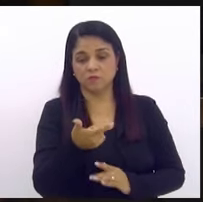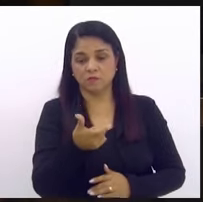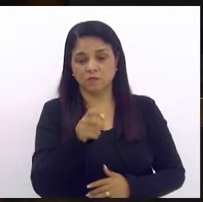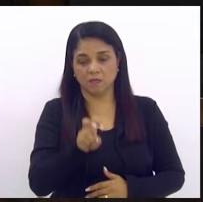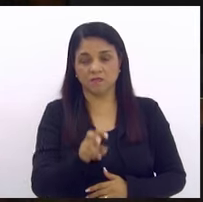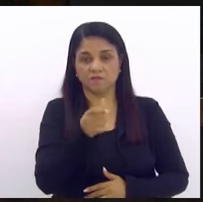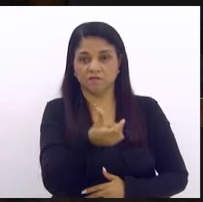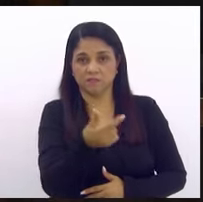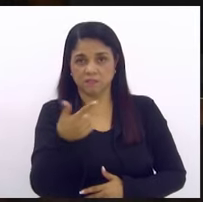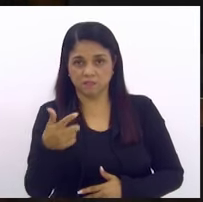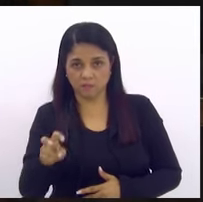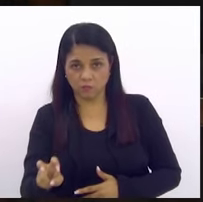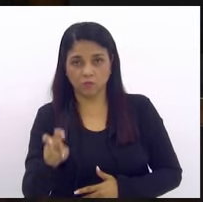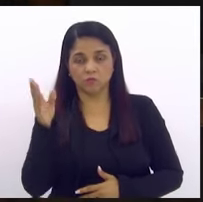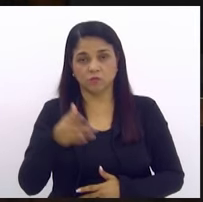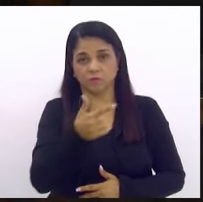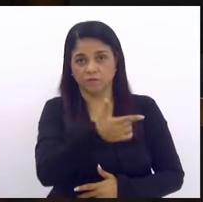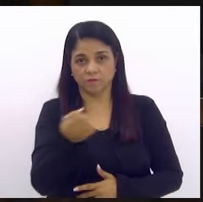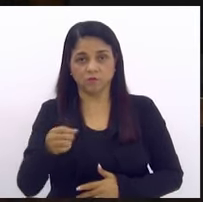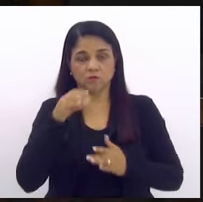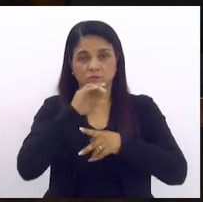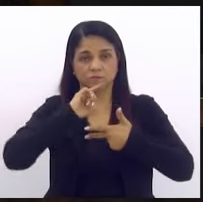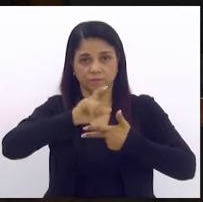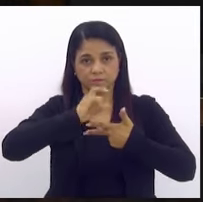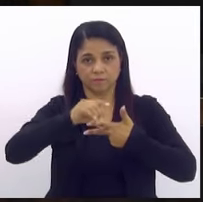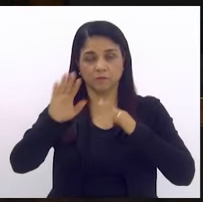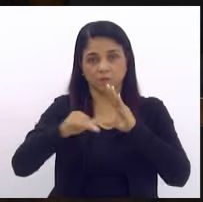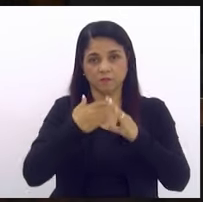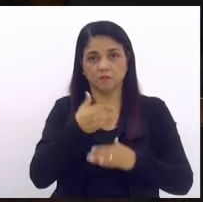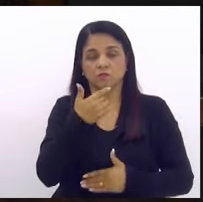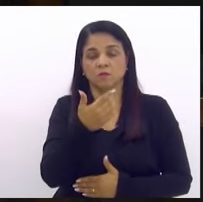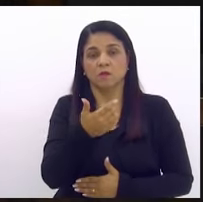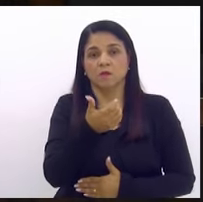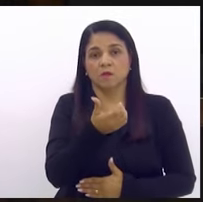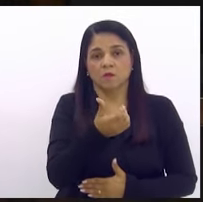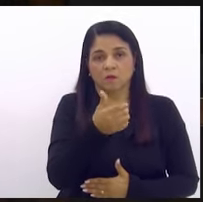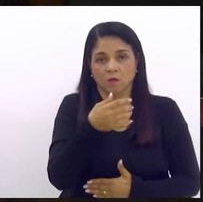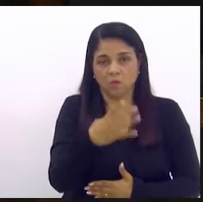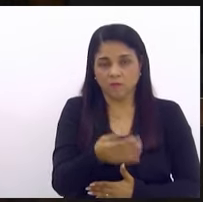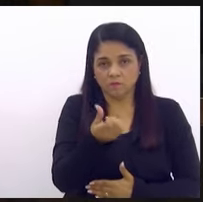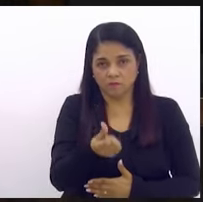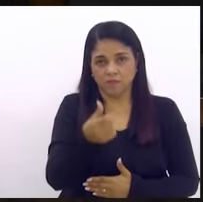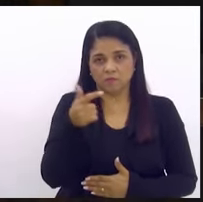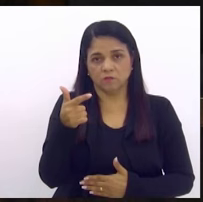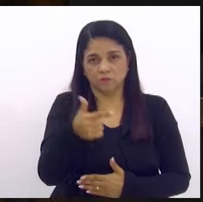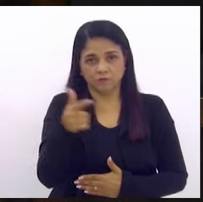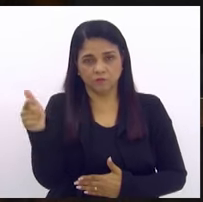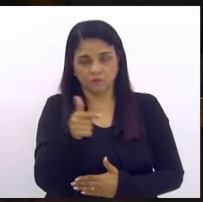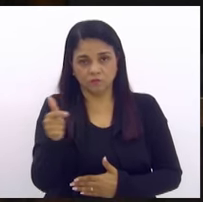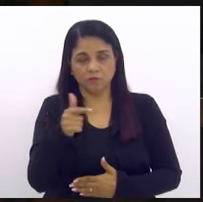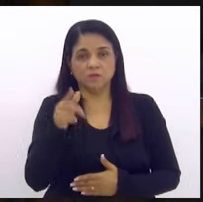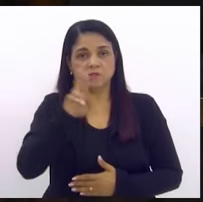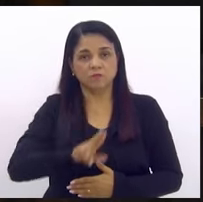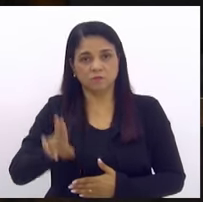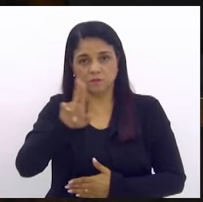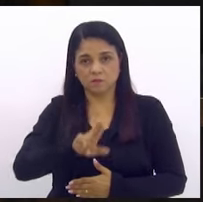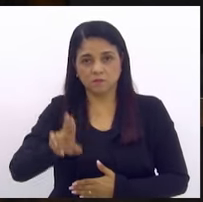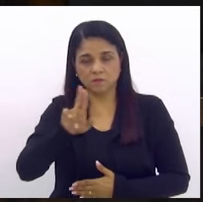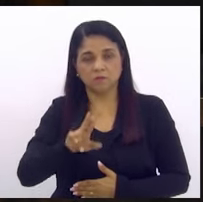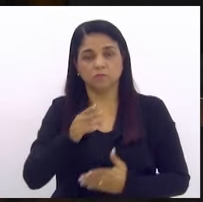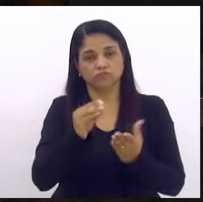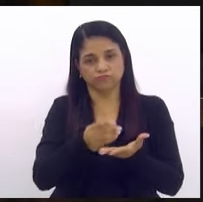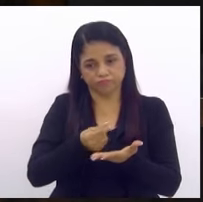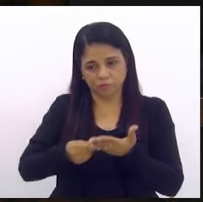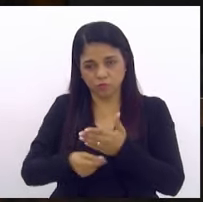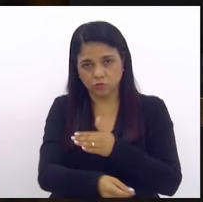6.525/2022, de autoria do Poder Executivo, mensagem número 46/2022, que dispõe sobre a utilização dos recursos do